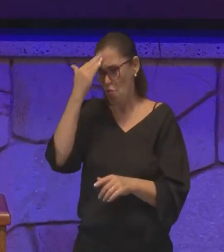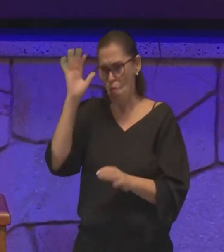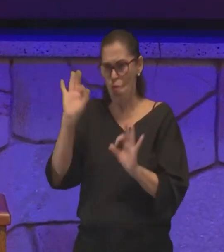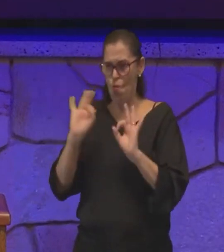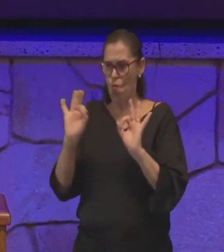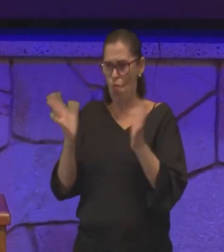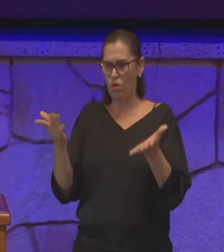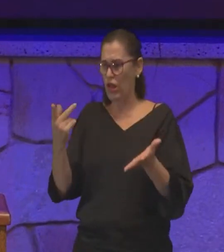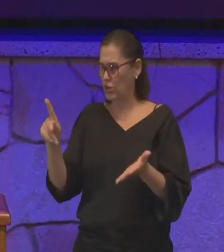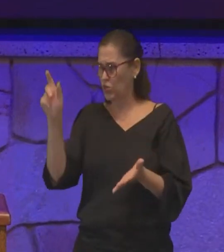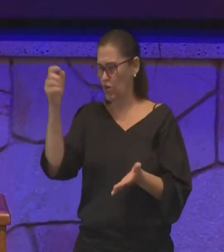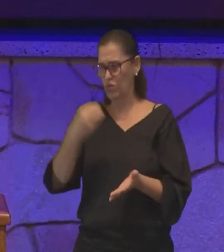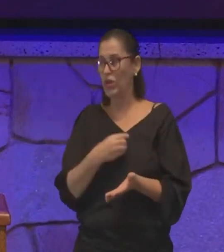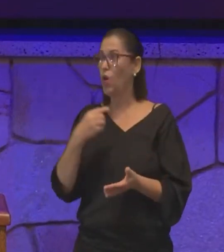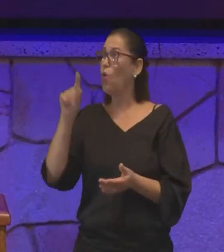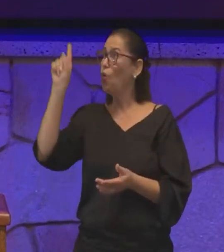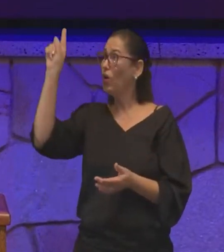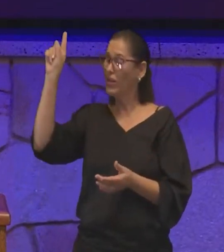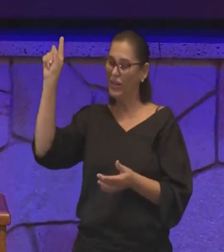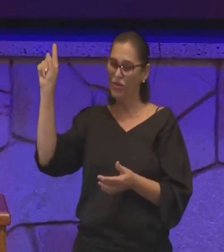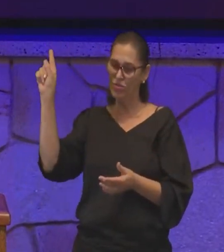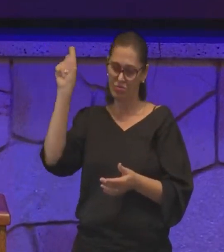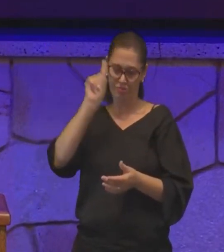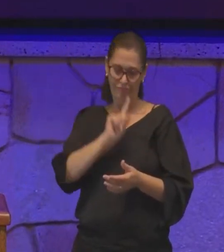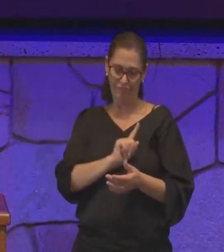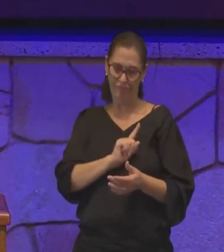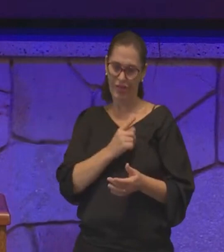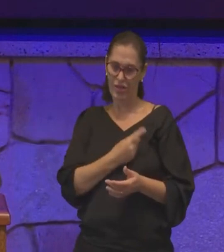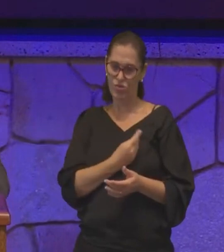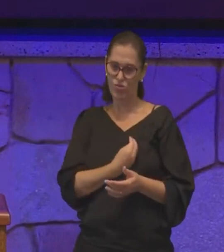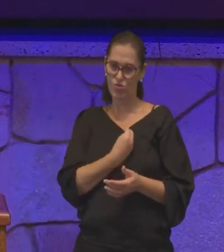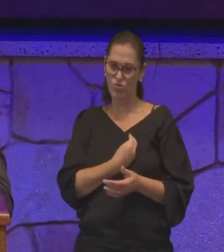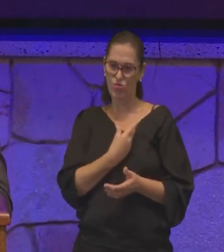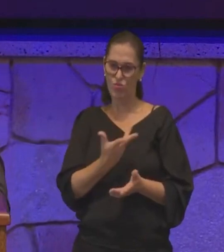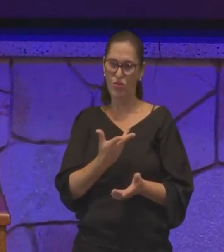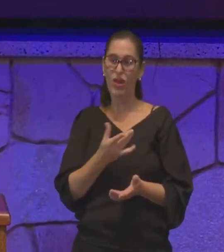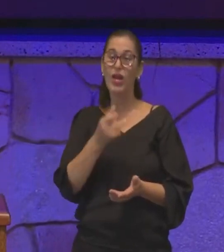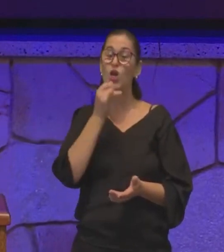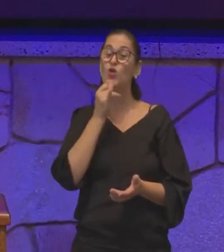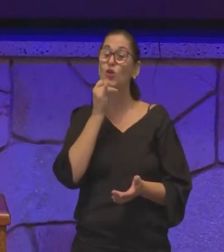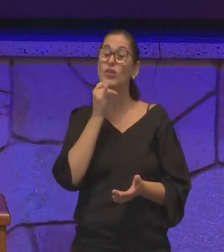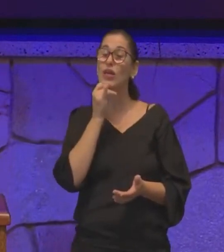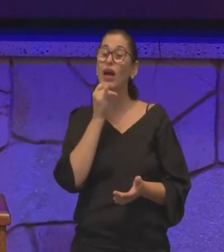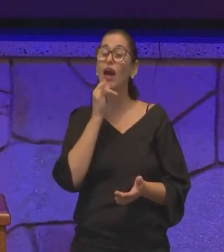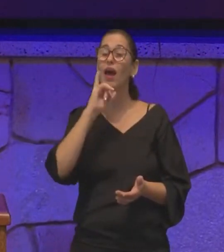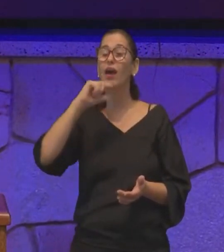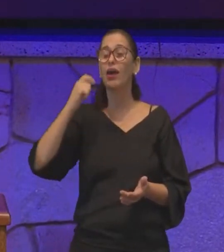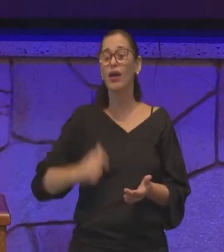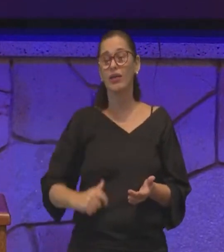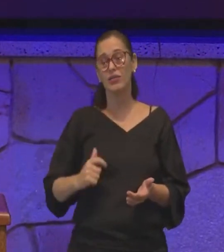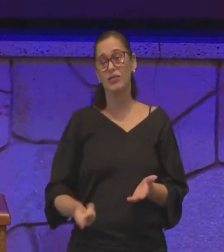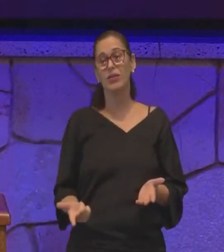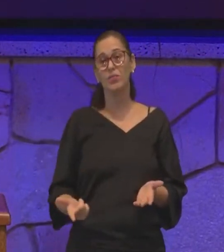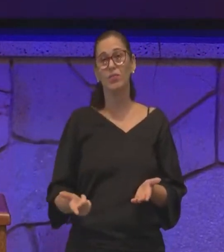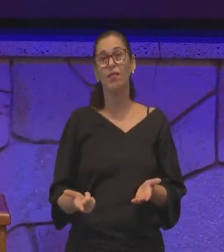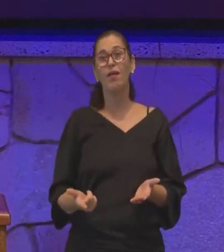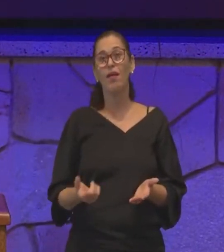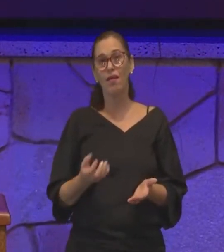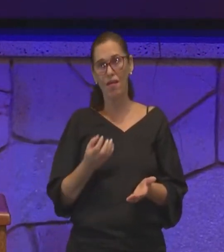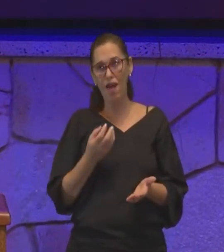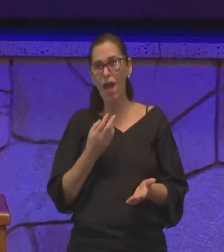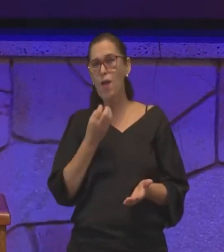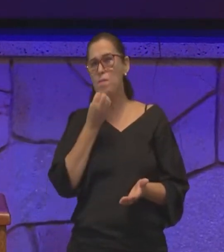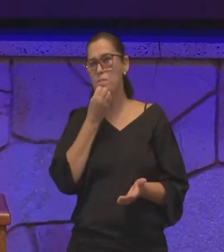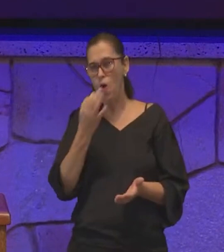compreendendo aquilo que Deus está fazendo na sua vida. E José é o exemplo de que vale a pena nós estarmos